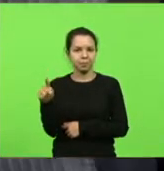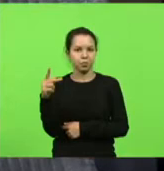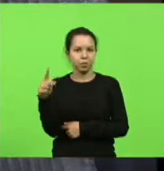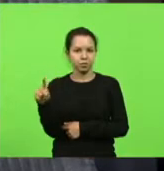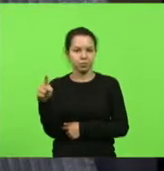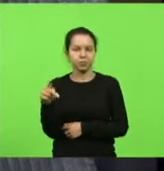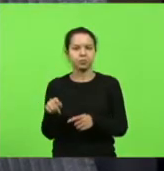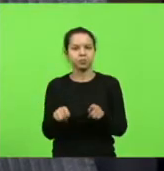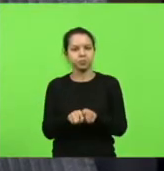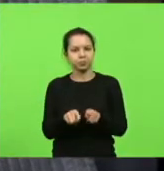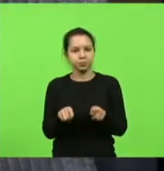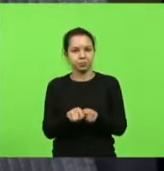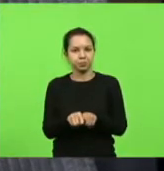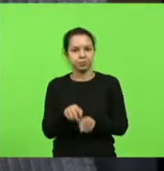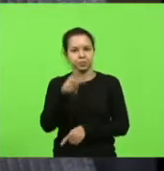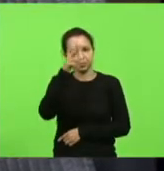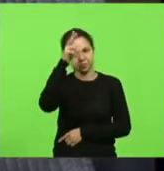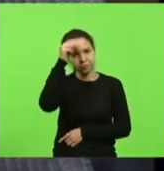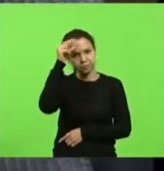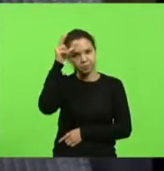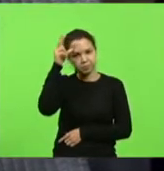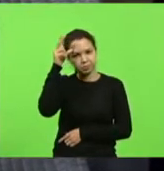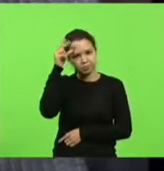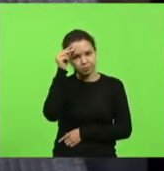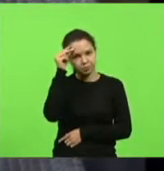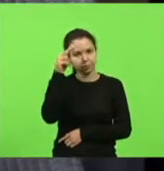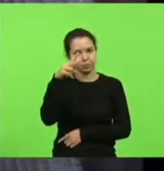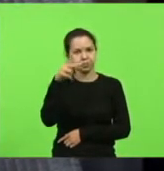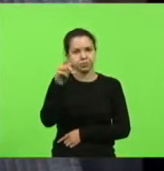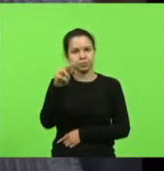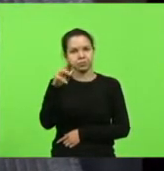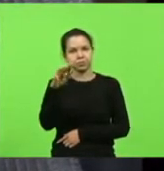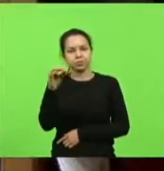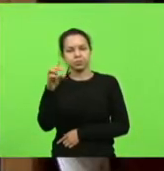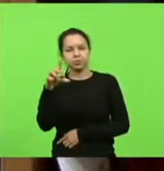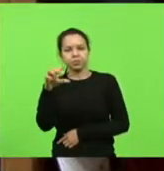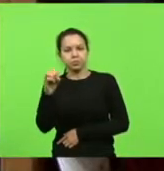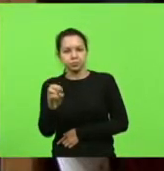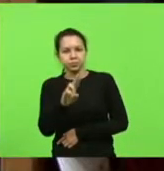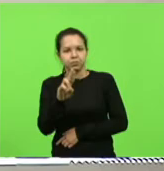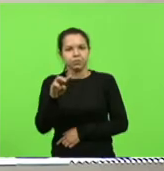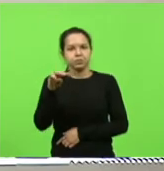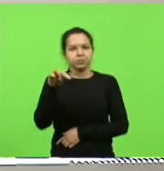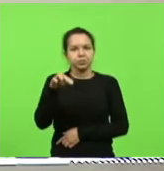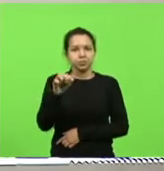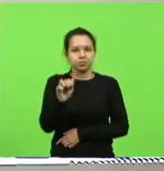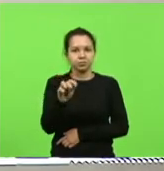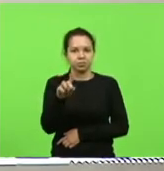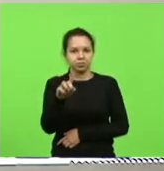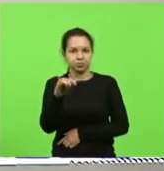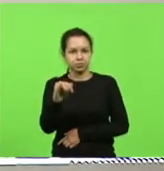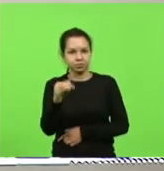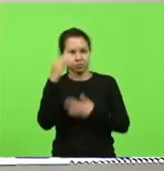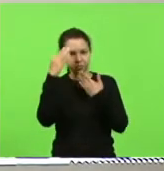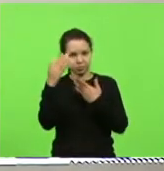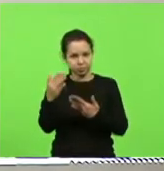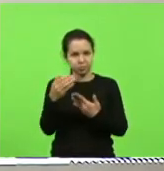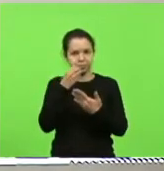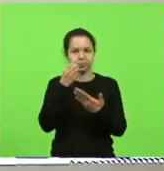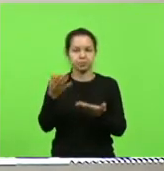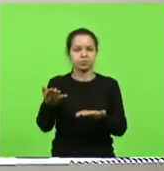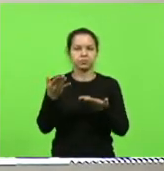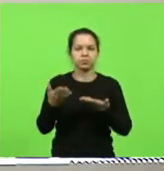E também o prefeito de Paulo Lopes, o prefeito Nadir. Muito obrigado. Sejam bem-vindos à casa aí.